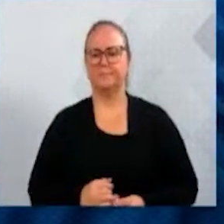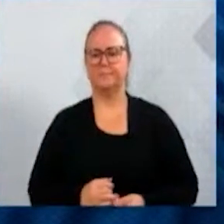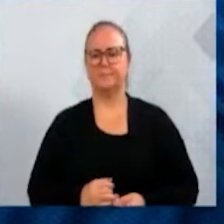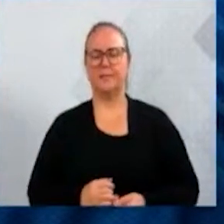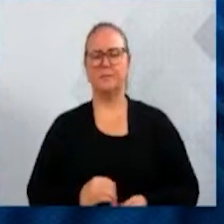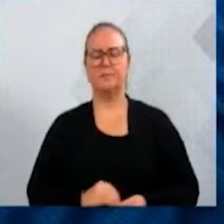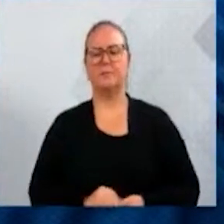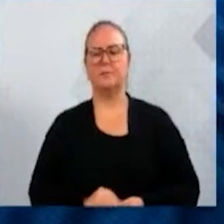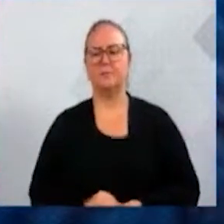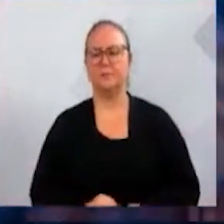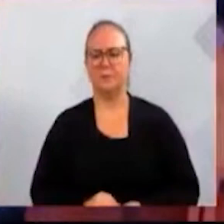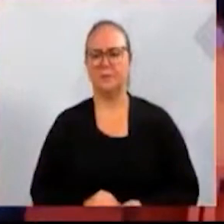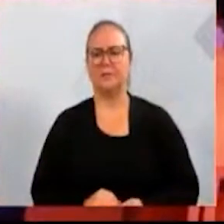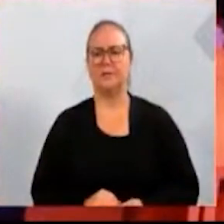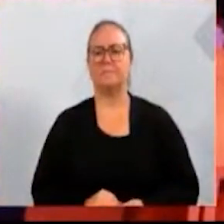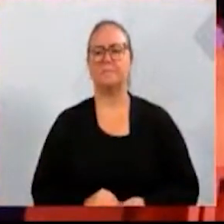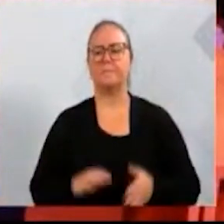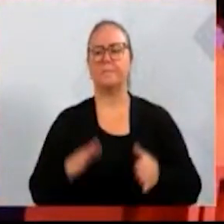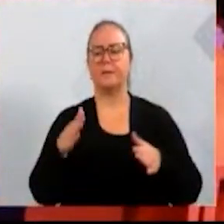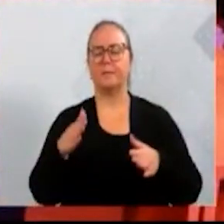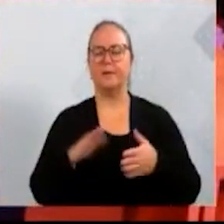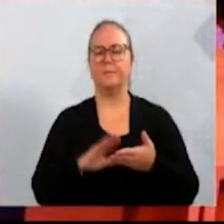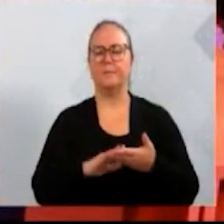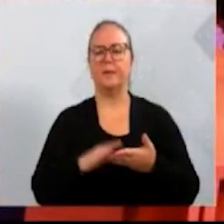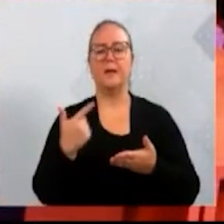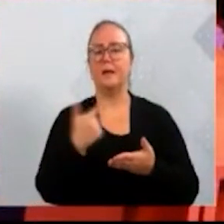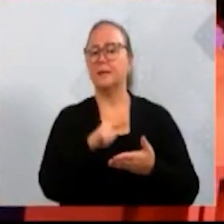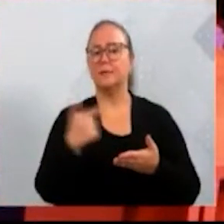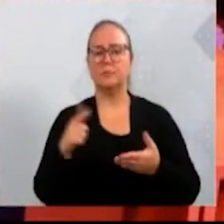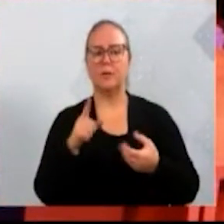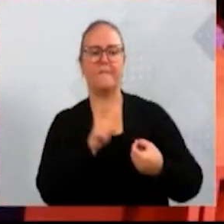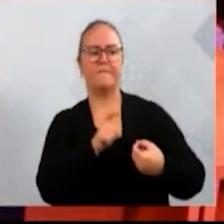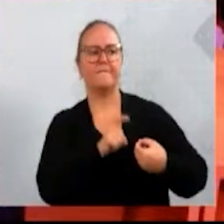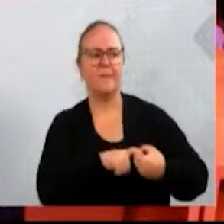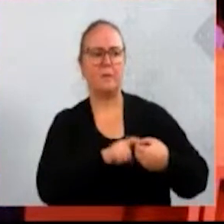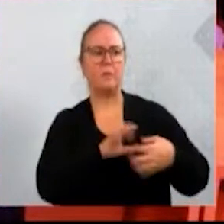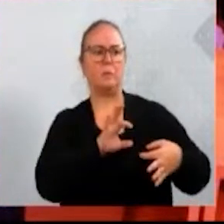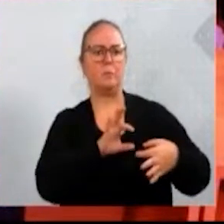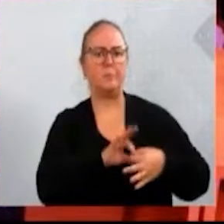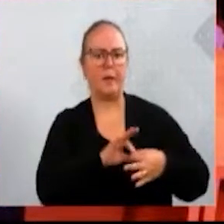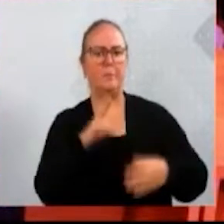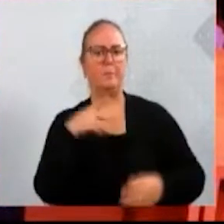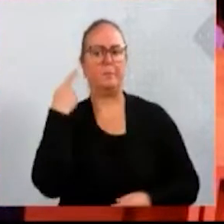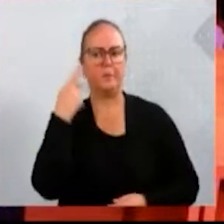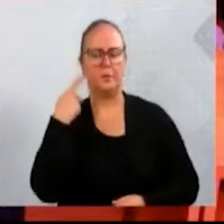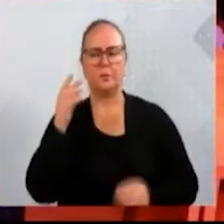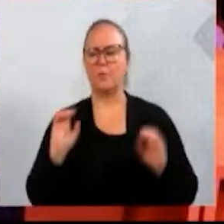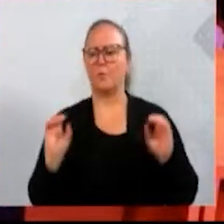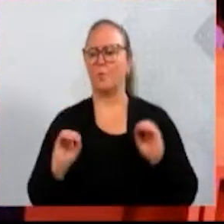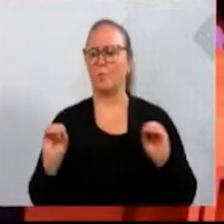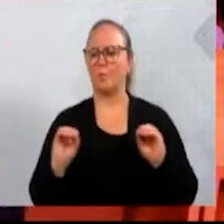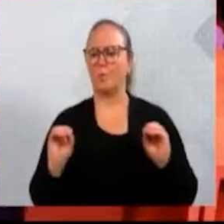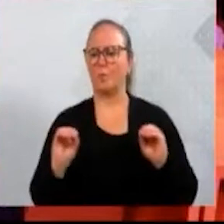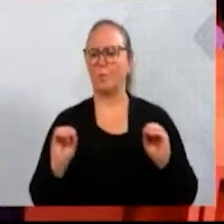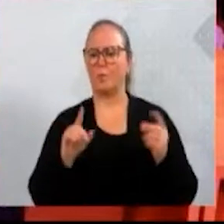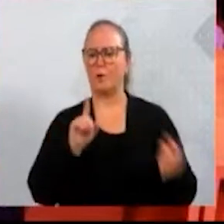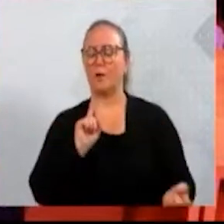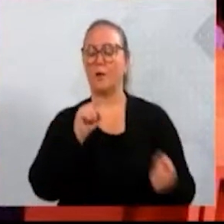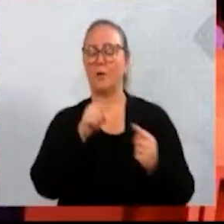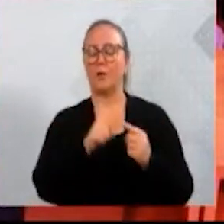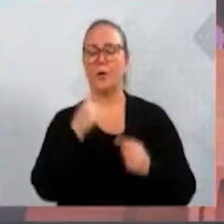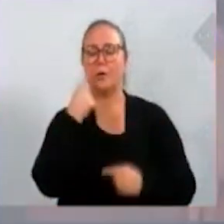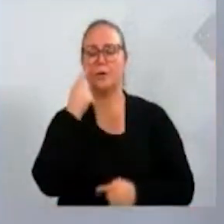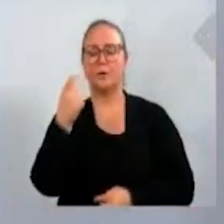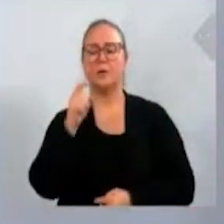política não possuem vínculo com nada e com ninguém querem é fazer com que